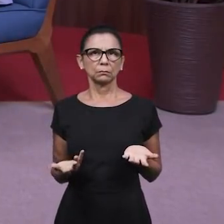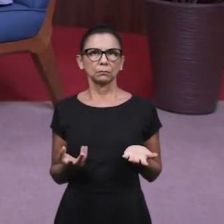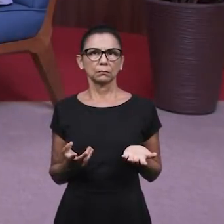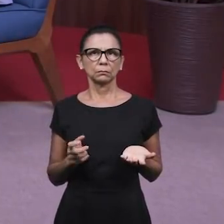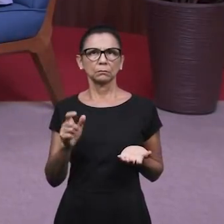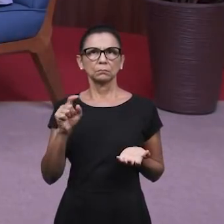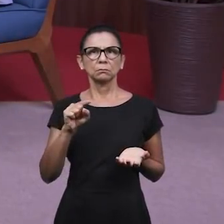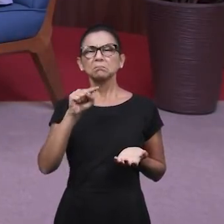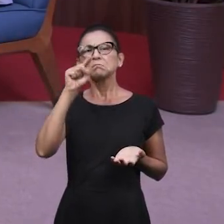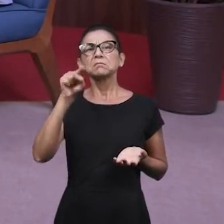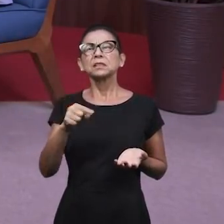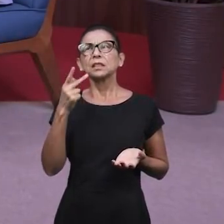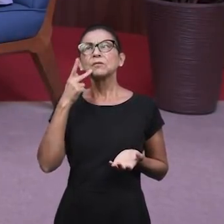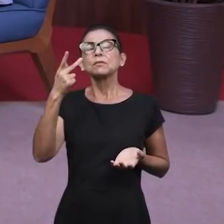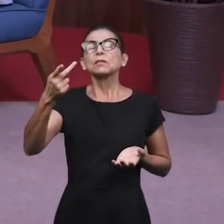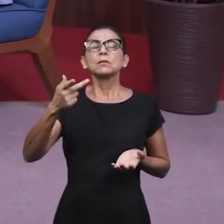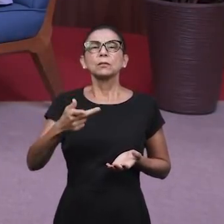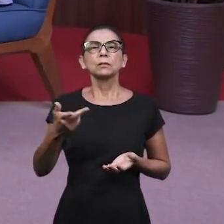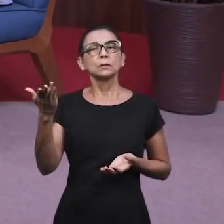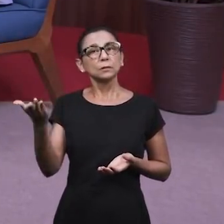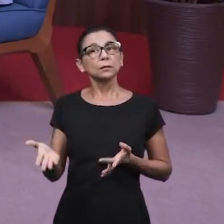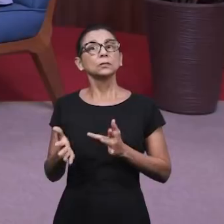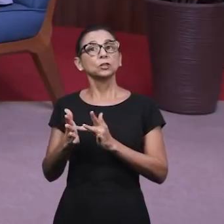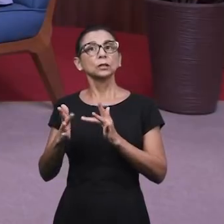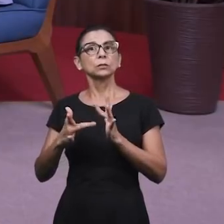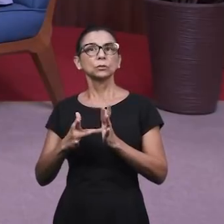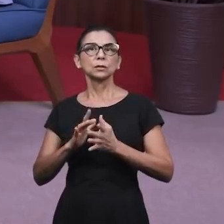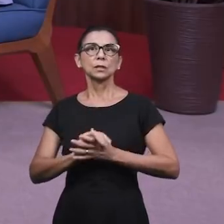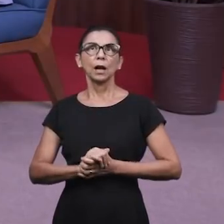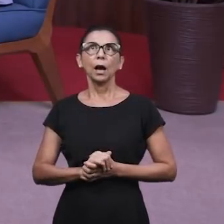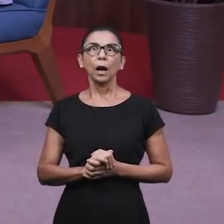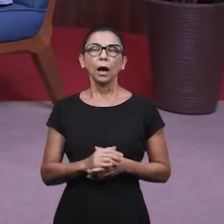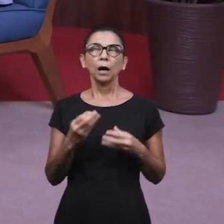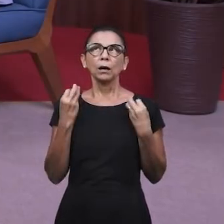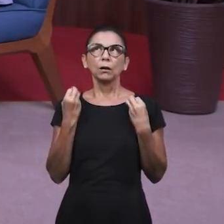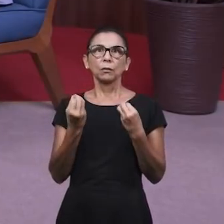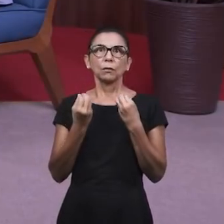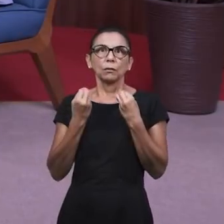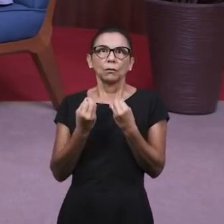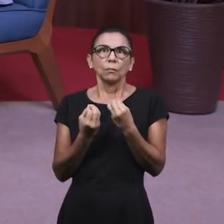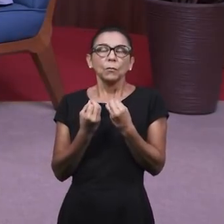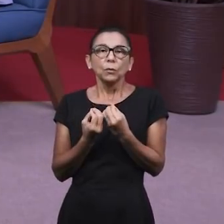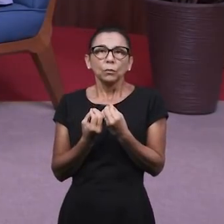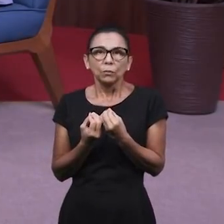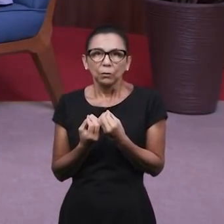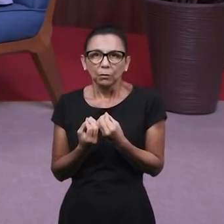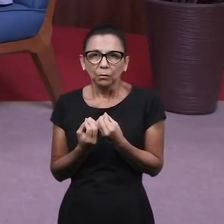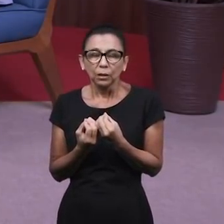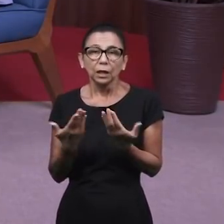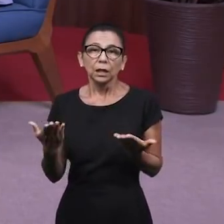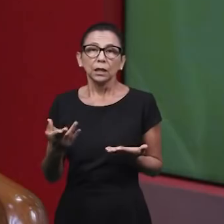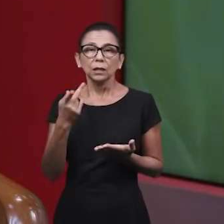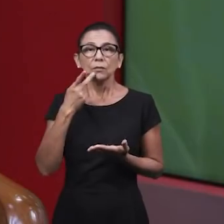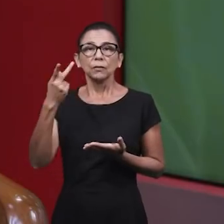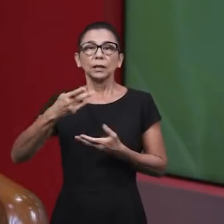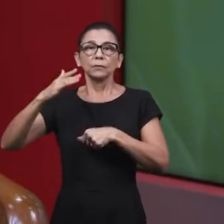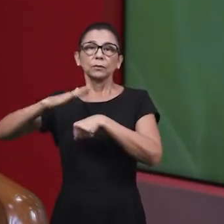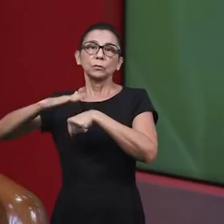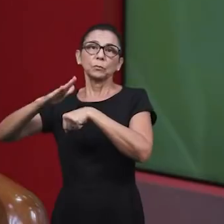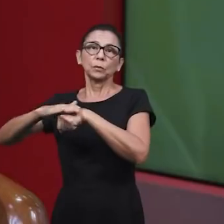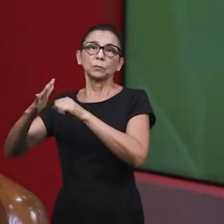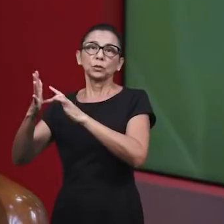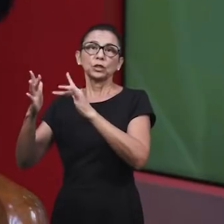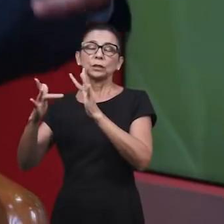Senhor Jesus. Senhor Jesus, todo mundo deve ter entendido literalmente, né? Ele estava falando dele, do templo que era ele,